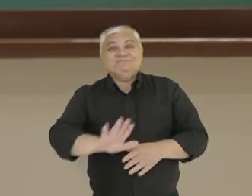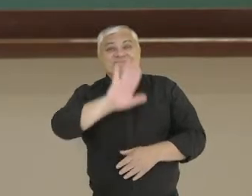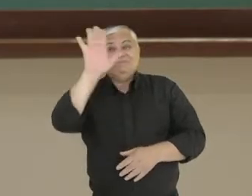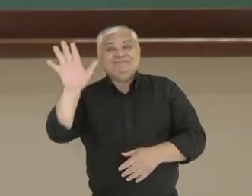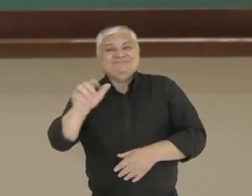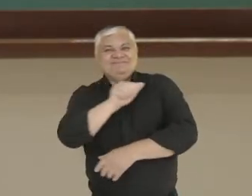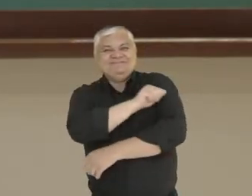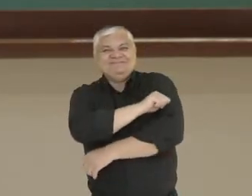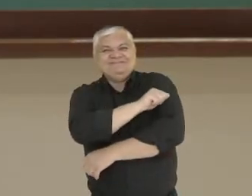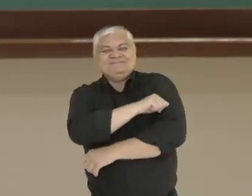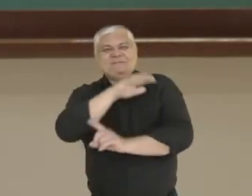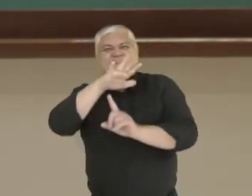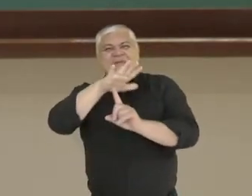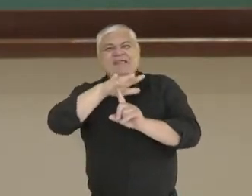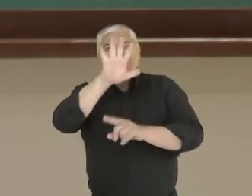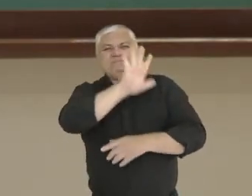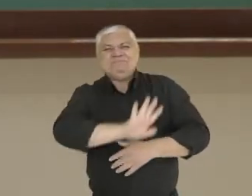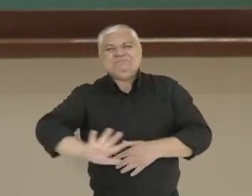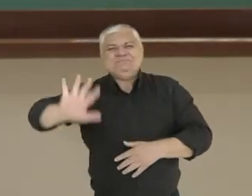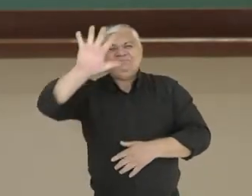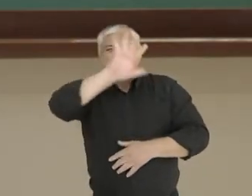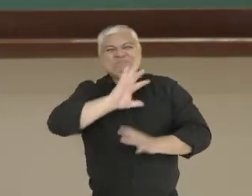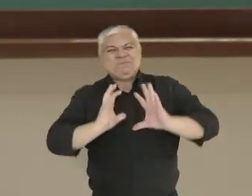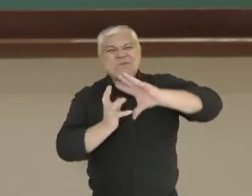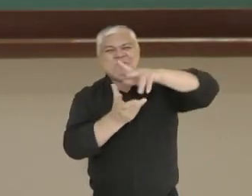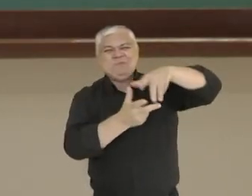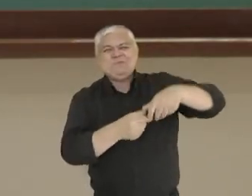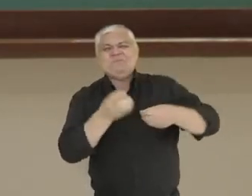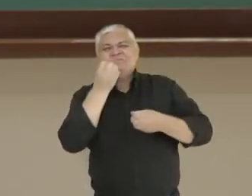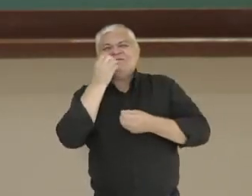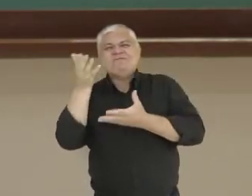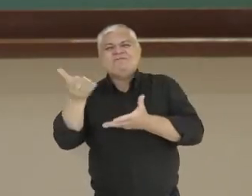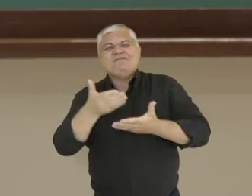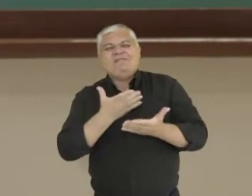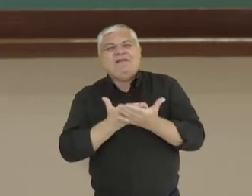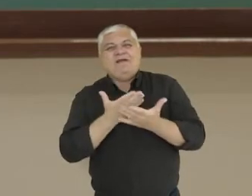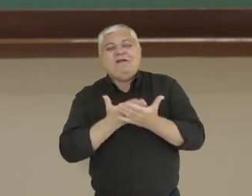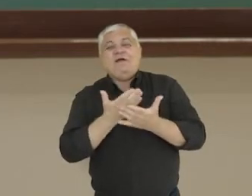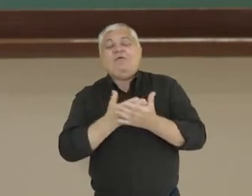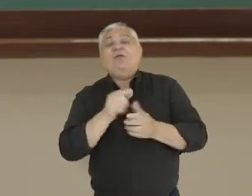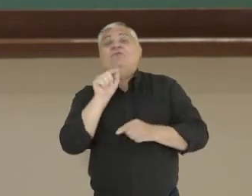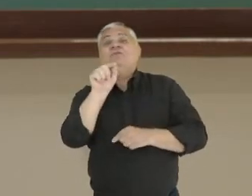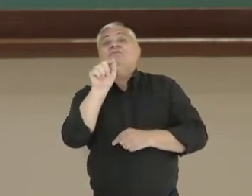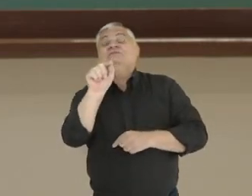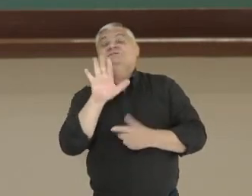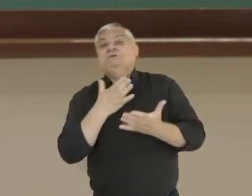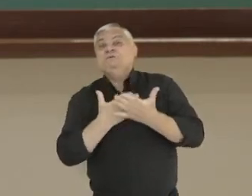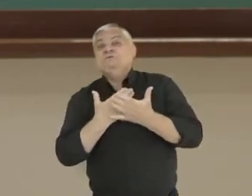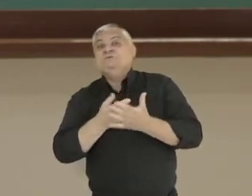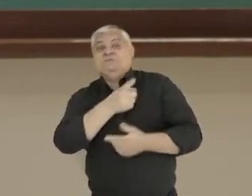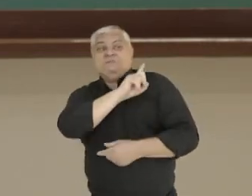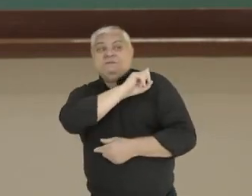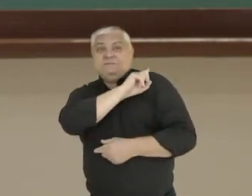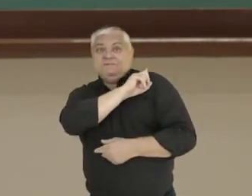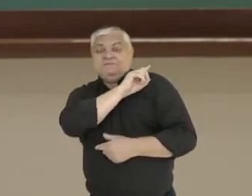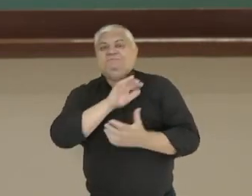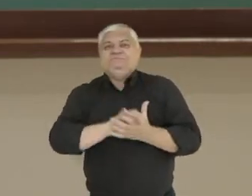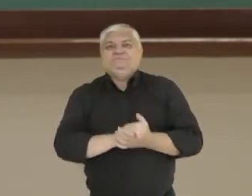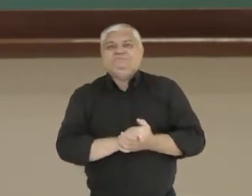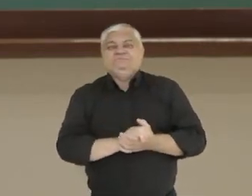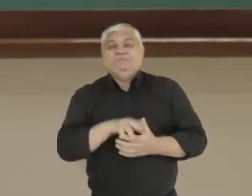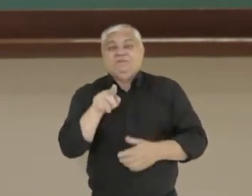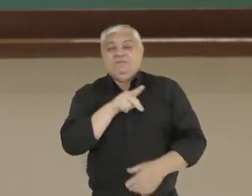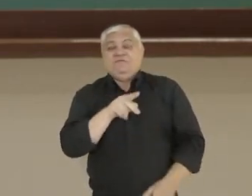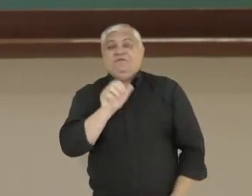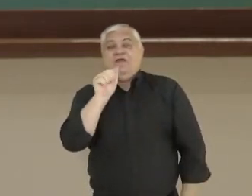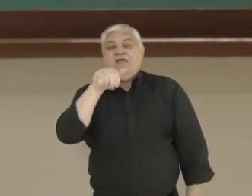Olá, estudante do estado do Paraná, do Brasil e do mundo. Seja muito bem-vindo à nossa aula de hoje para você, estudante da primeira série do ensino médio. Eu sou o